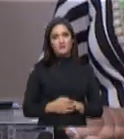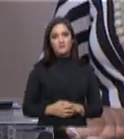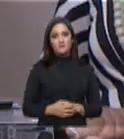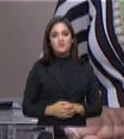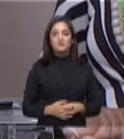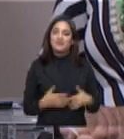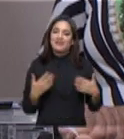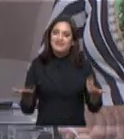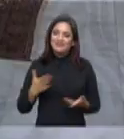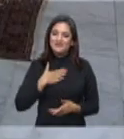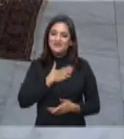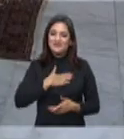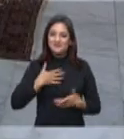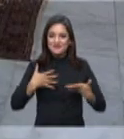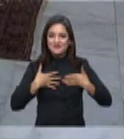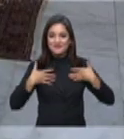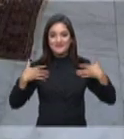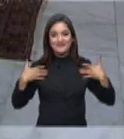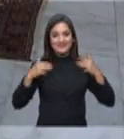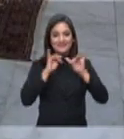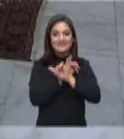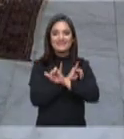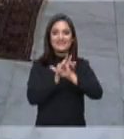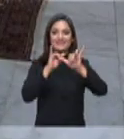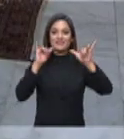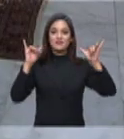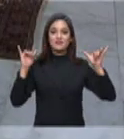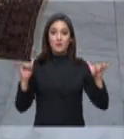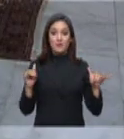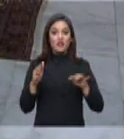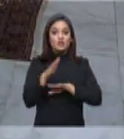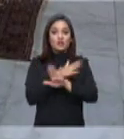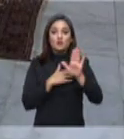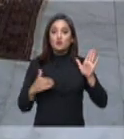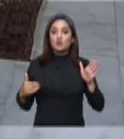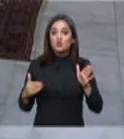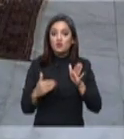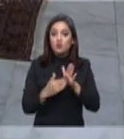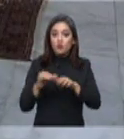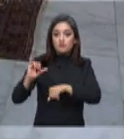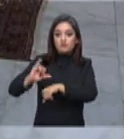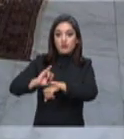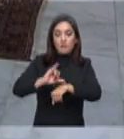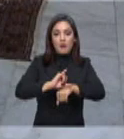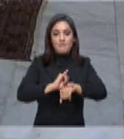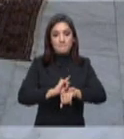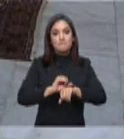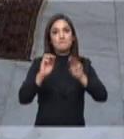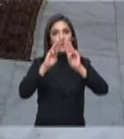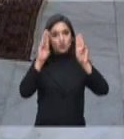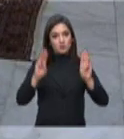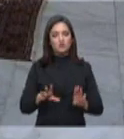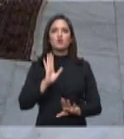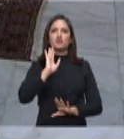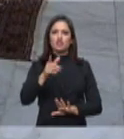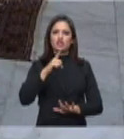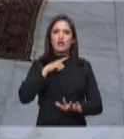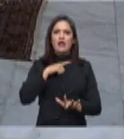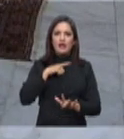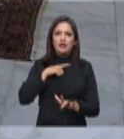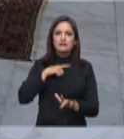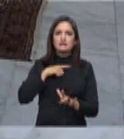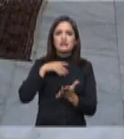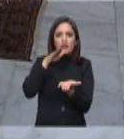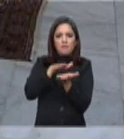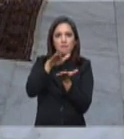Tenho a grata satisfação de informar que todo o acervo do museu já se encontra digitalizado, para